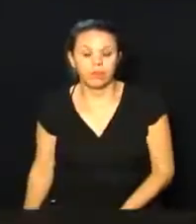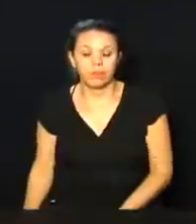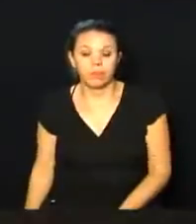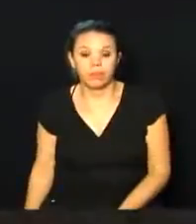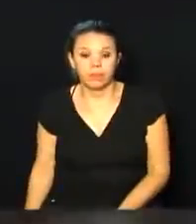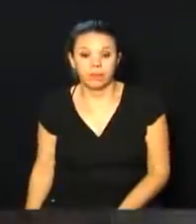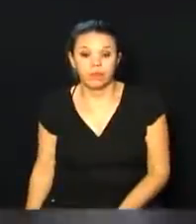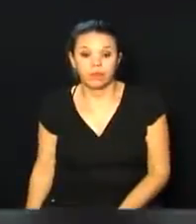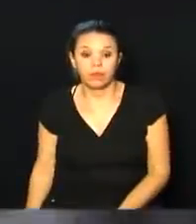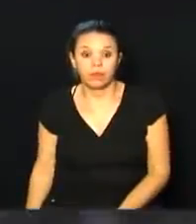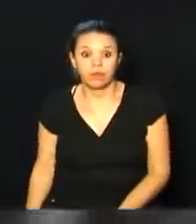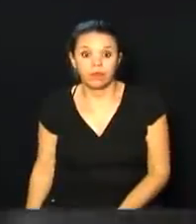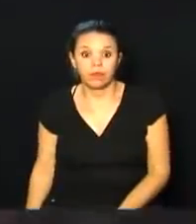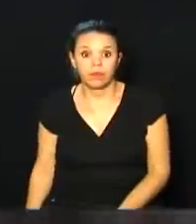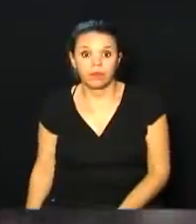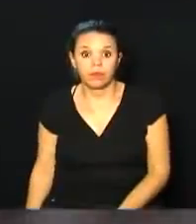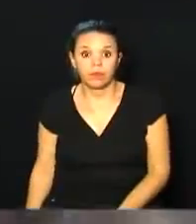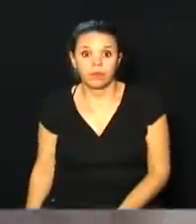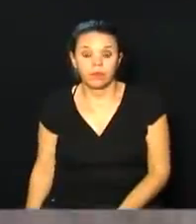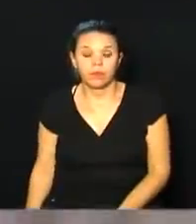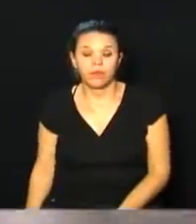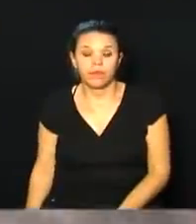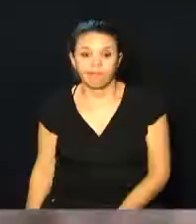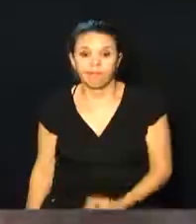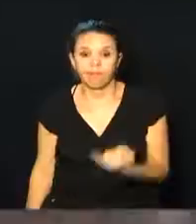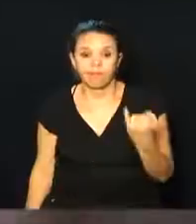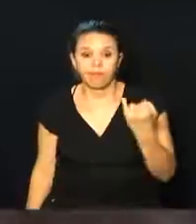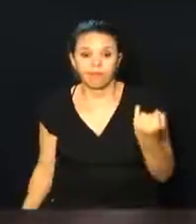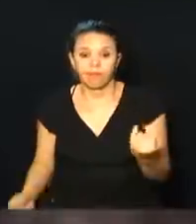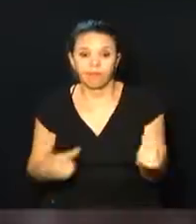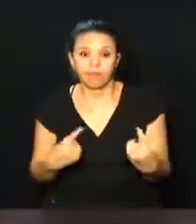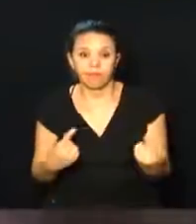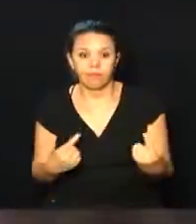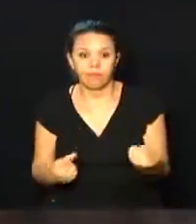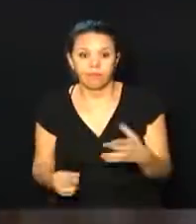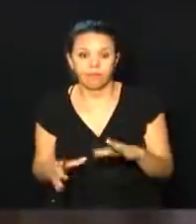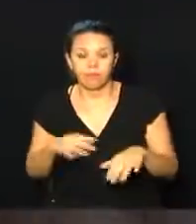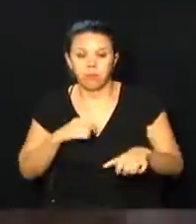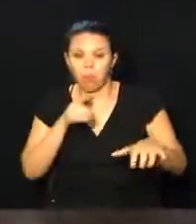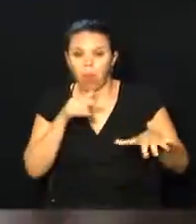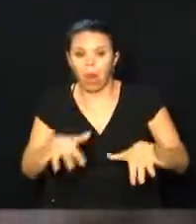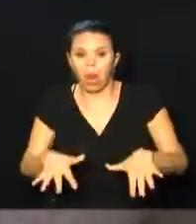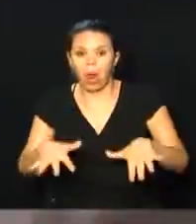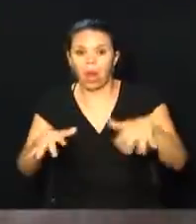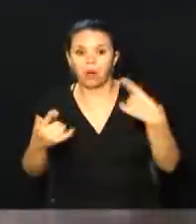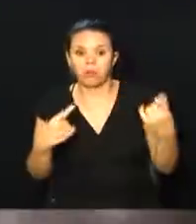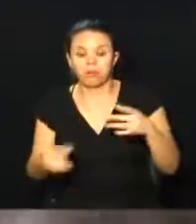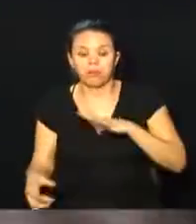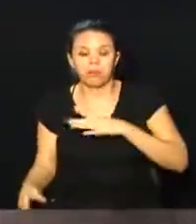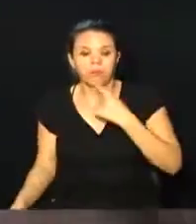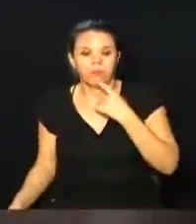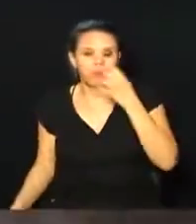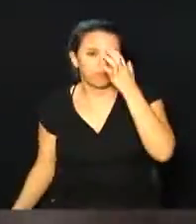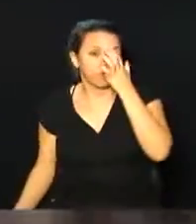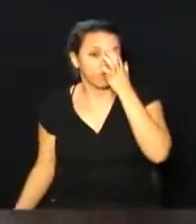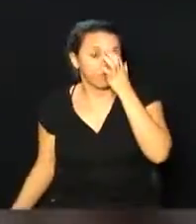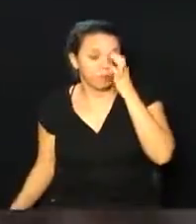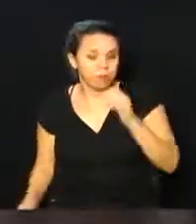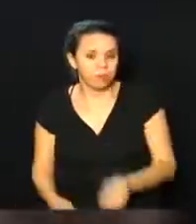aí, né, avenidas importantes da cidade, aí é a Princesa do Oeste. A gente também tem,